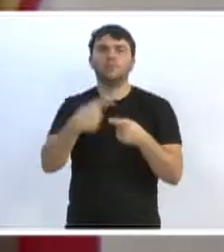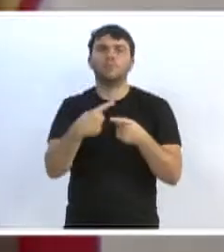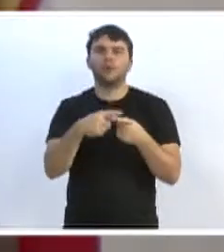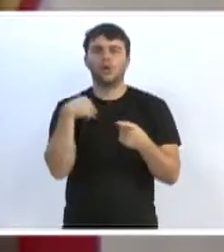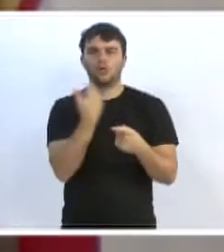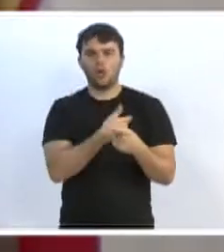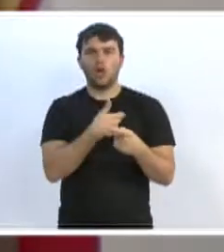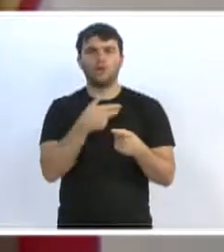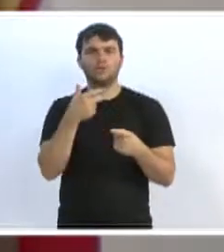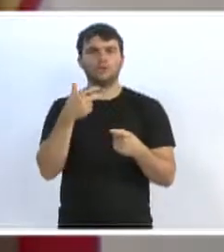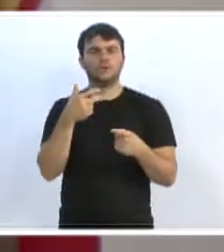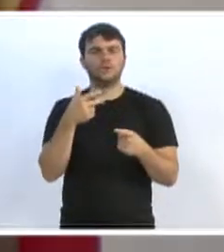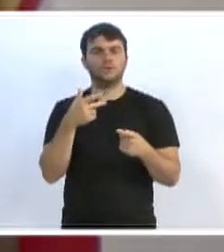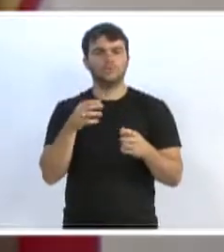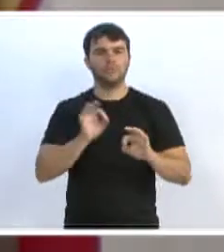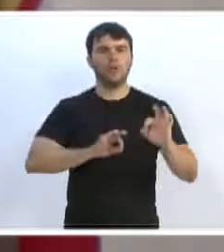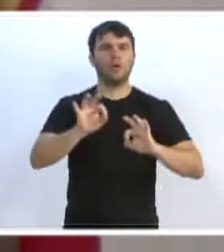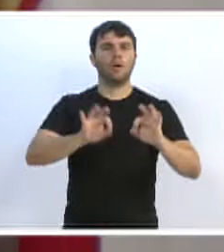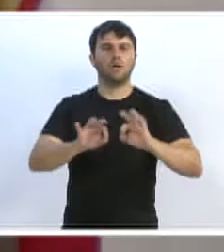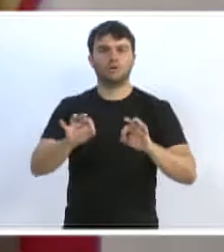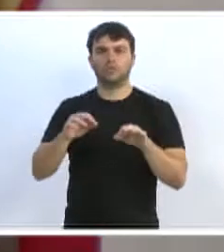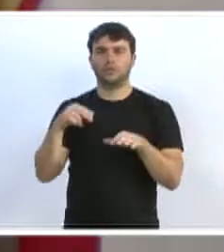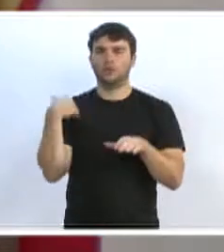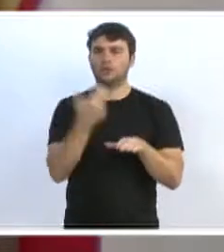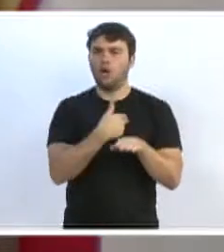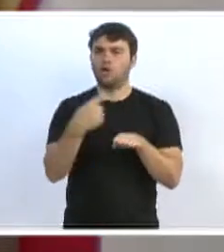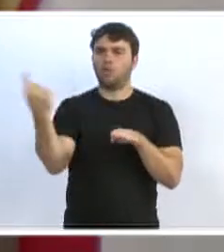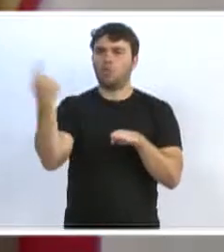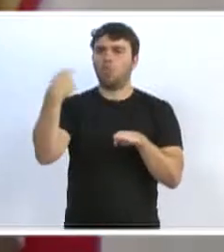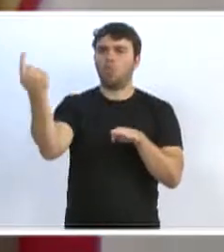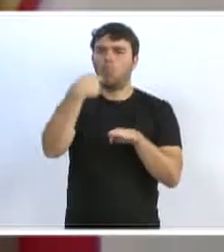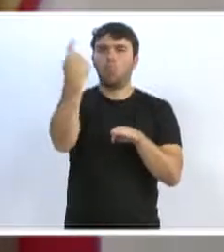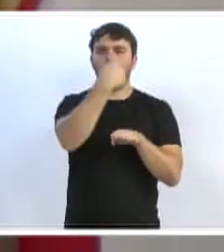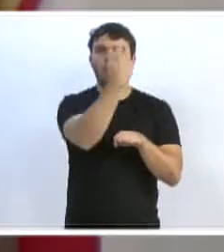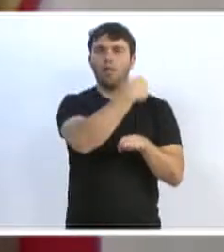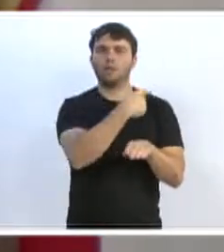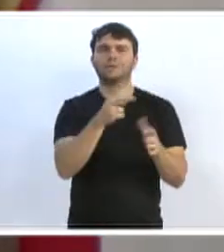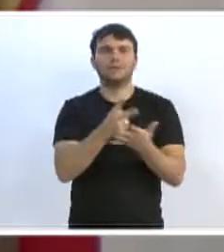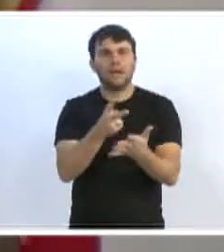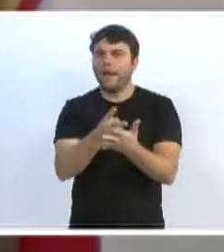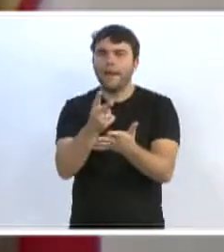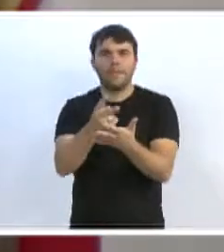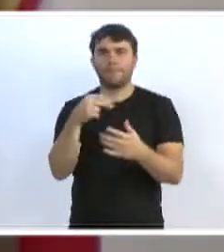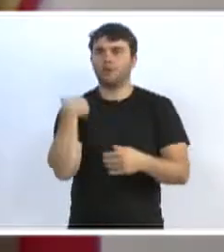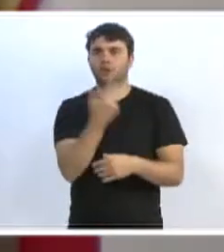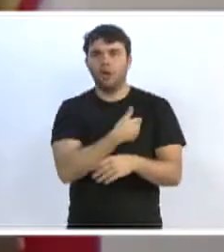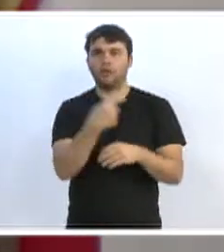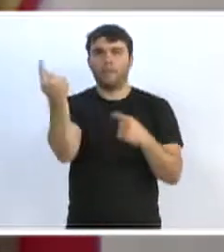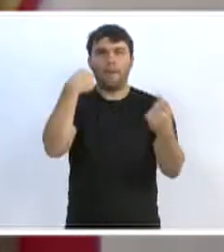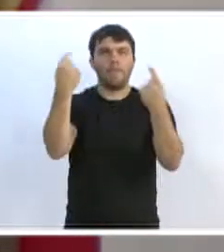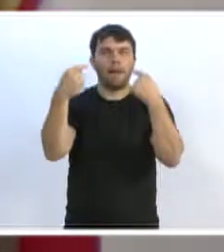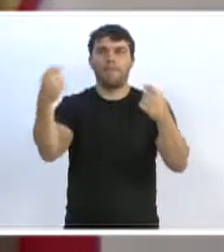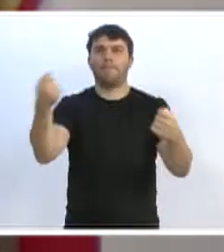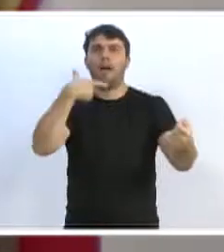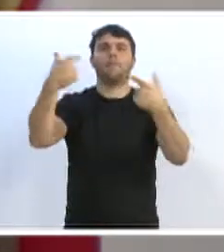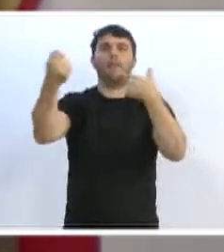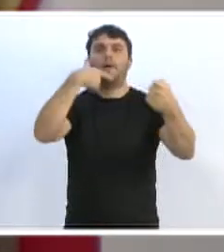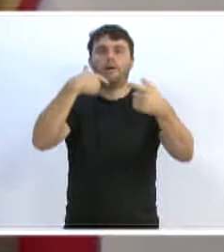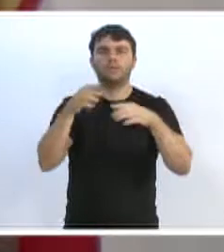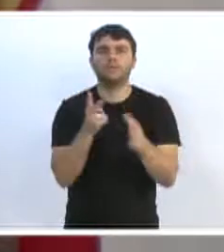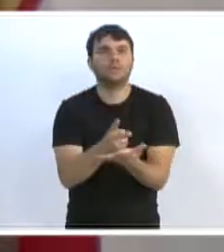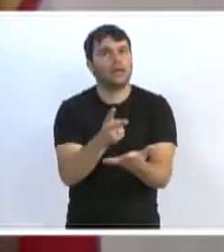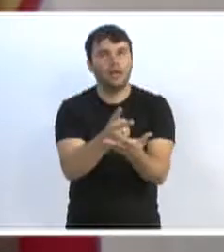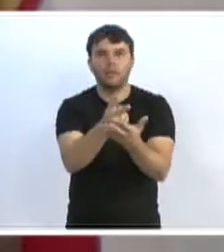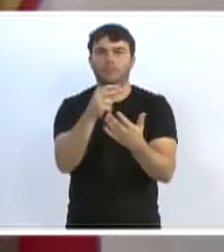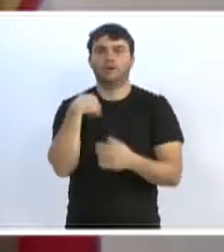nossa cidade. Somos nós que recebemos a demanda. Somos nós, vereador Beck, que chamam para ver as situações. Nós